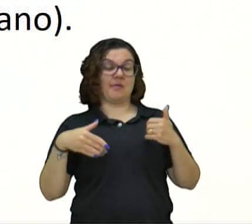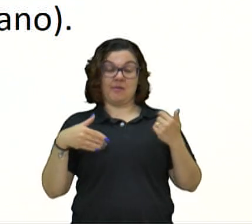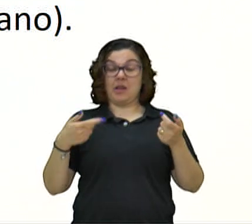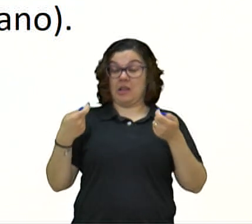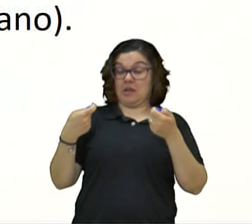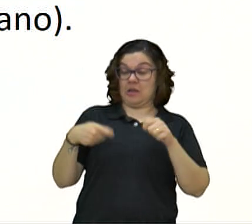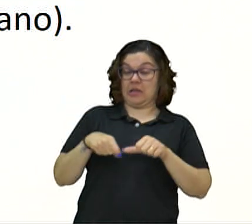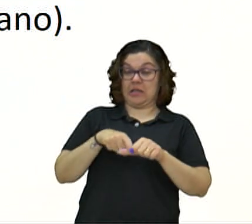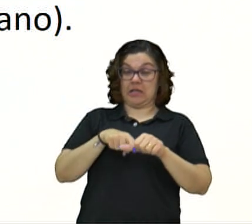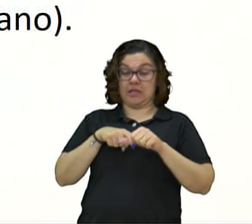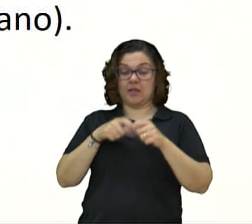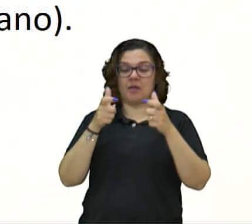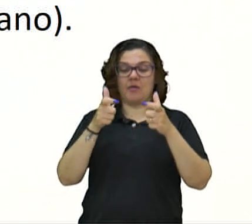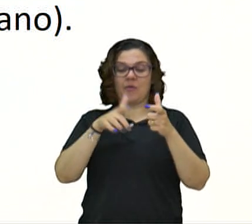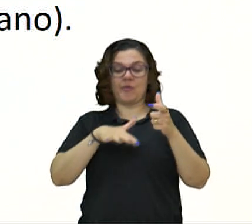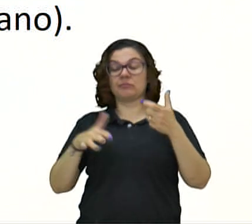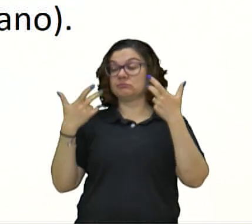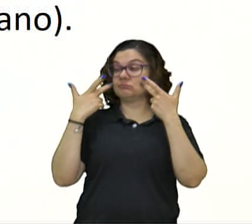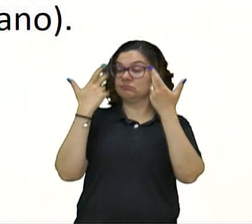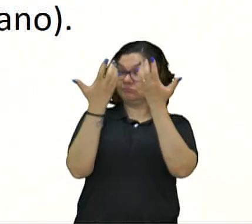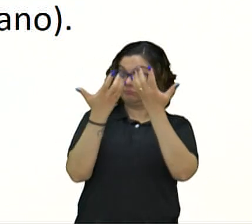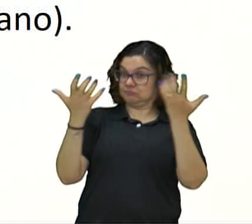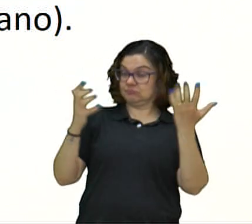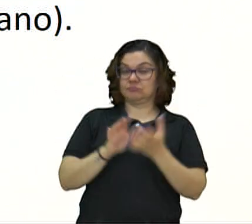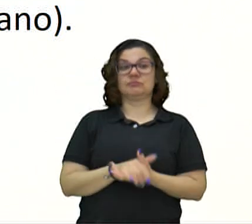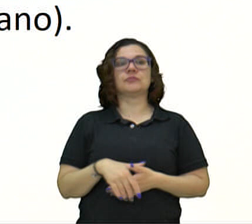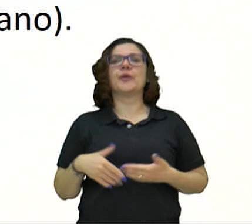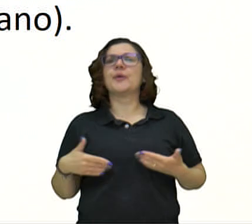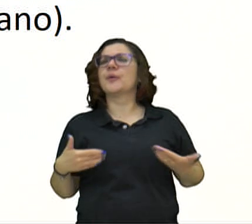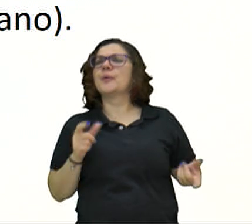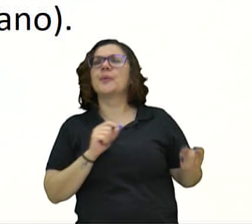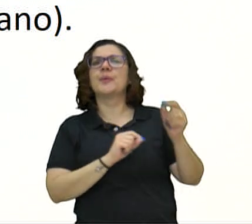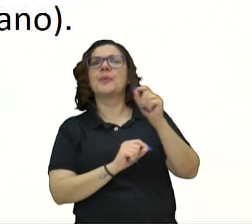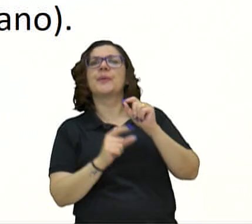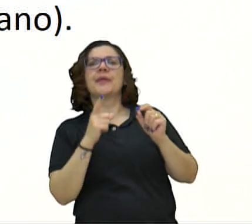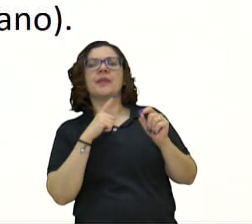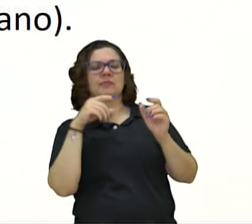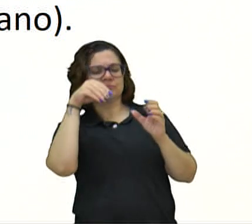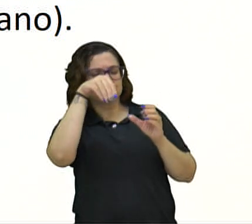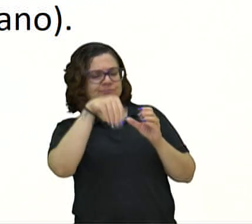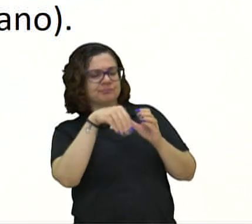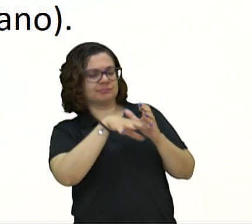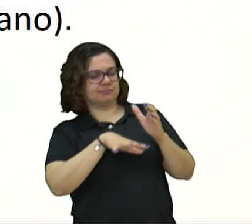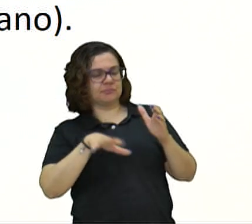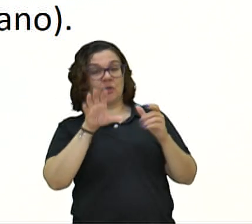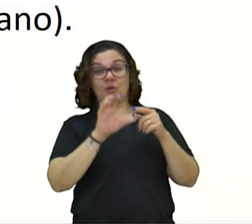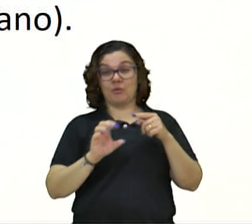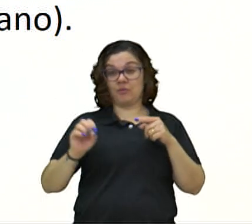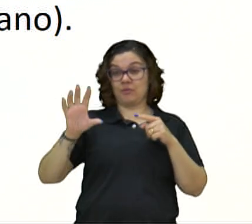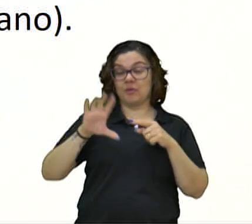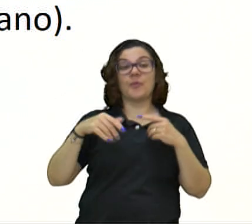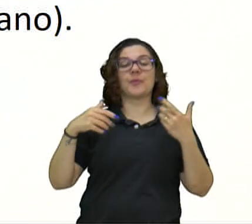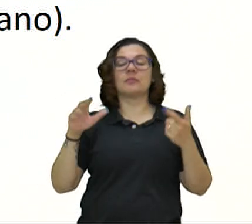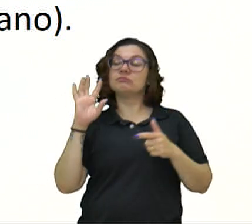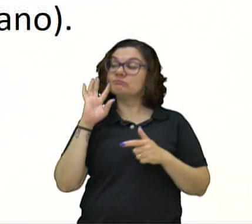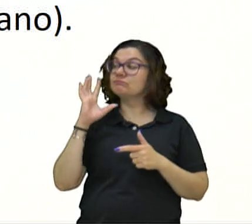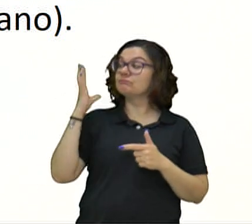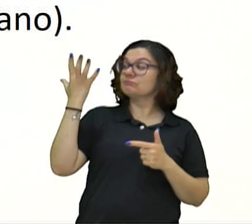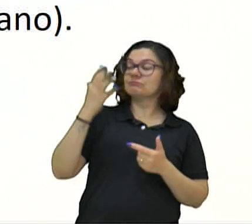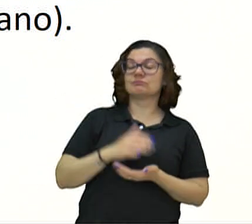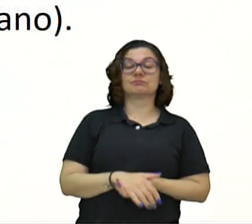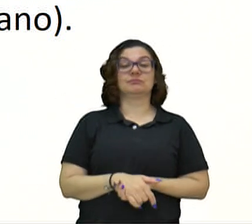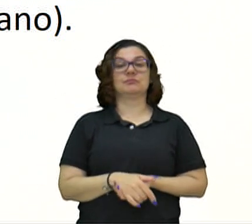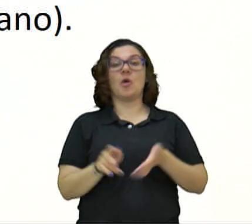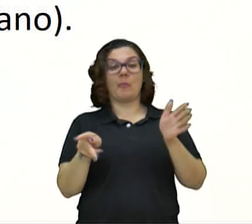depende das características da paisagem natural e quais são os elementos da paisagem natural da geografia o clima